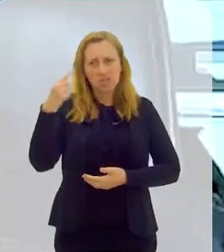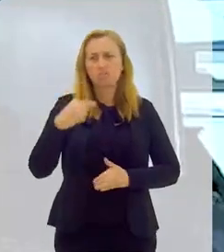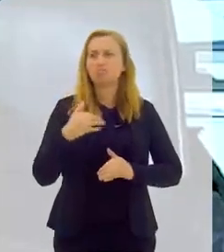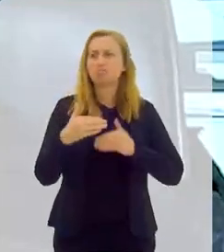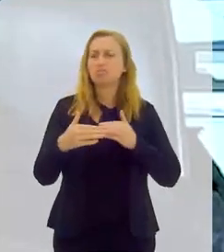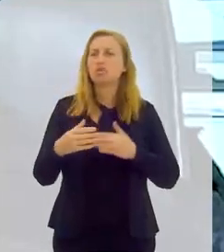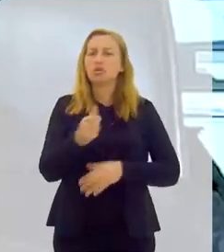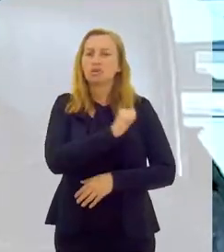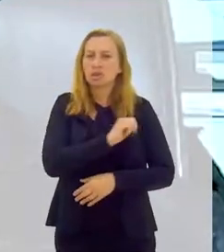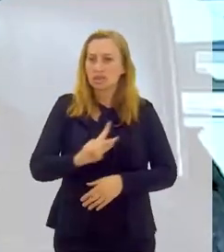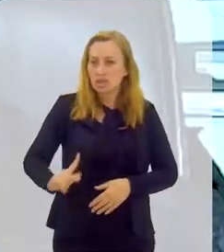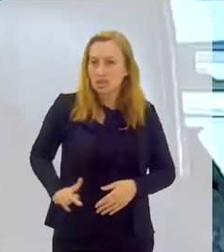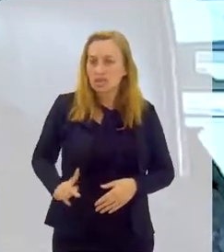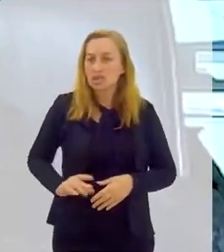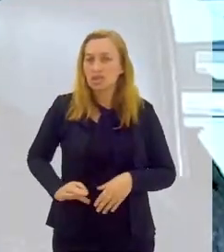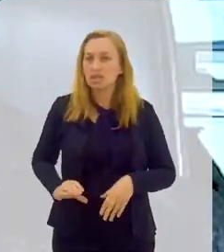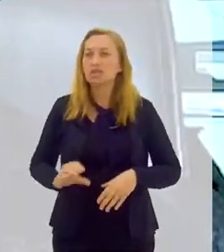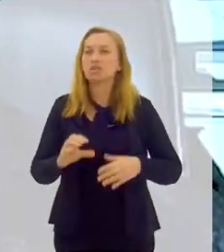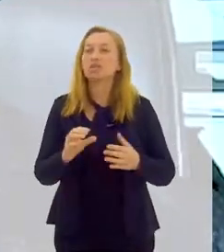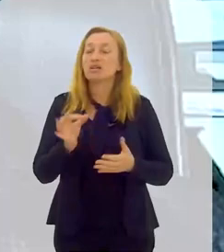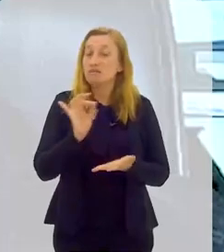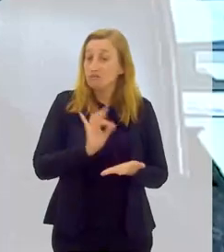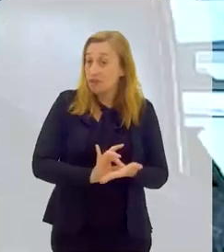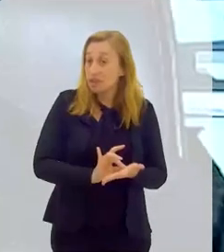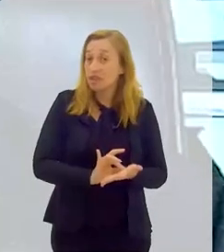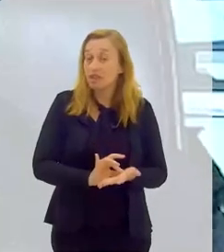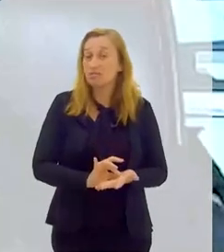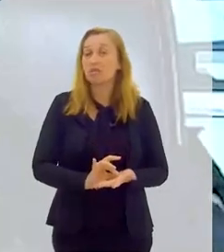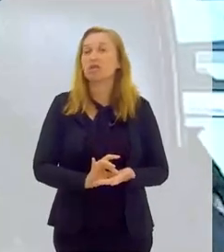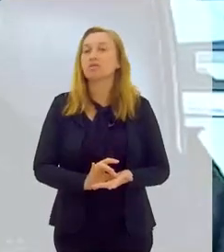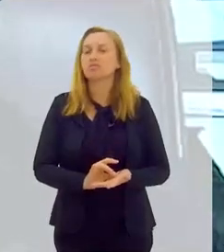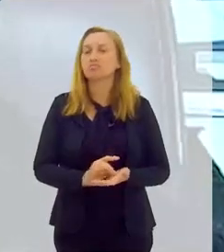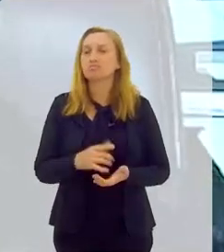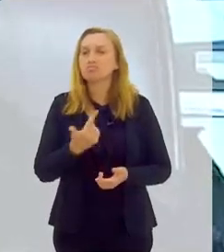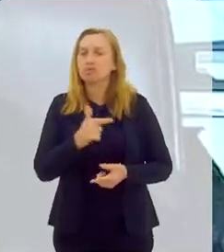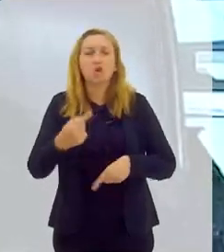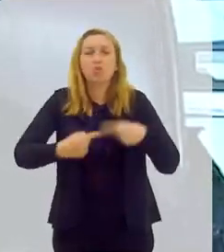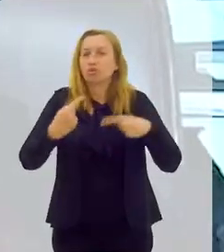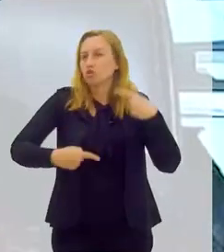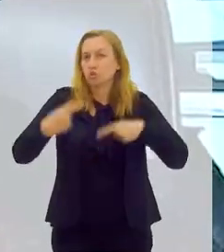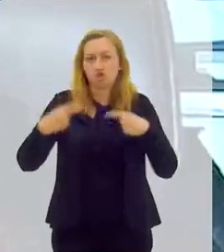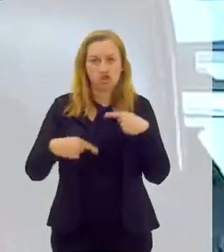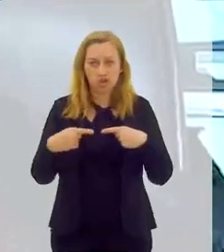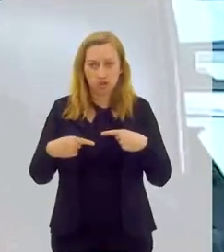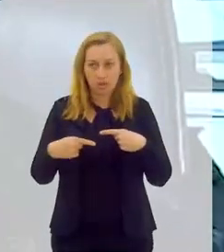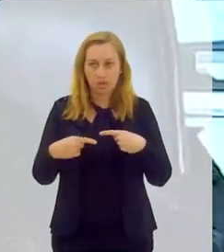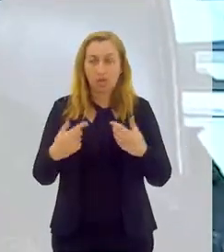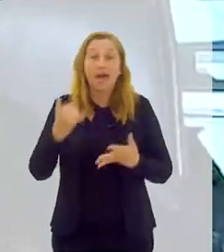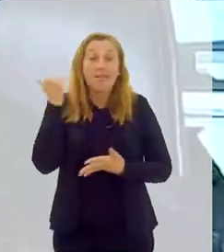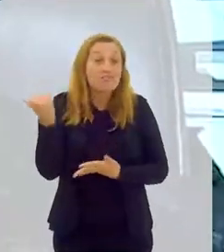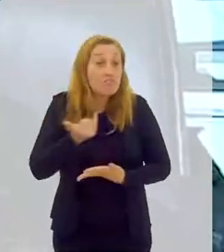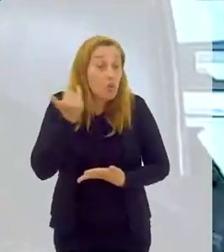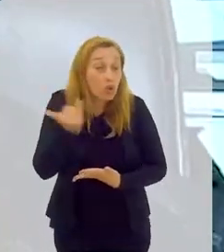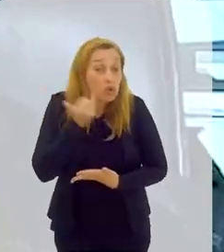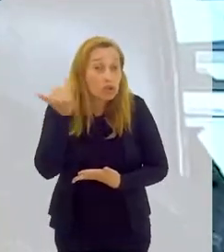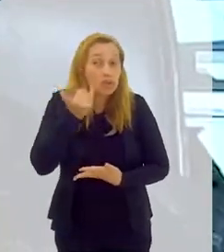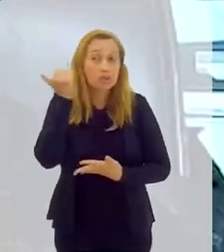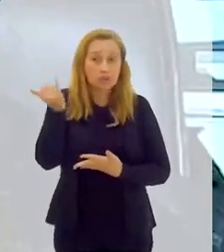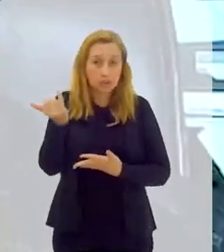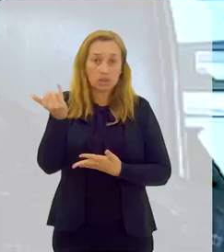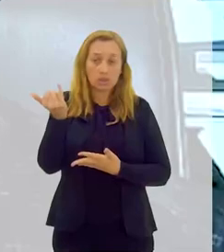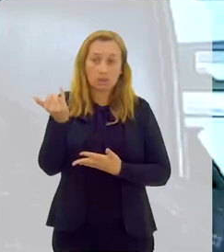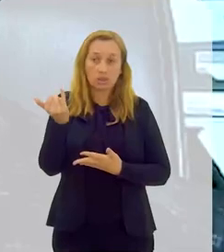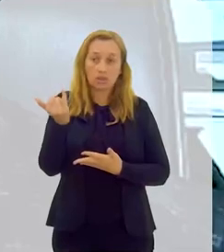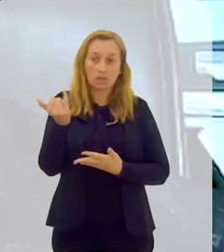do presidente Siciliano. Realmente, assim, é indiscutível a importância